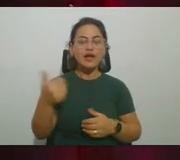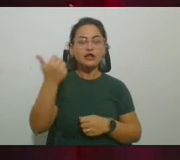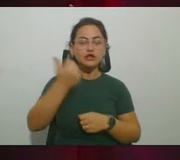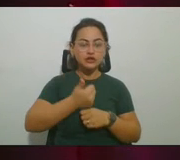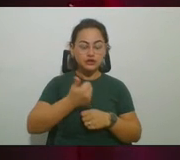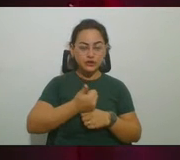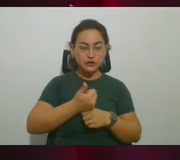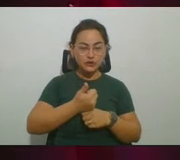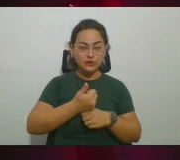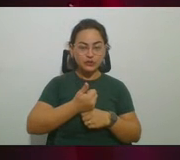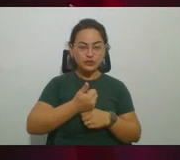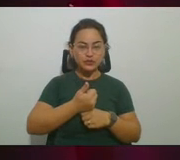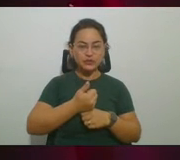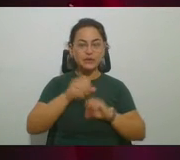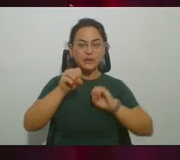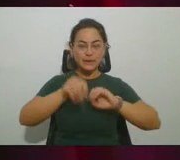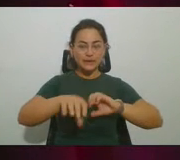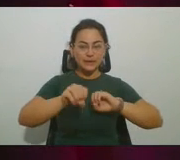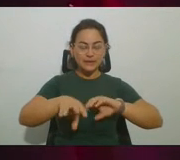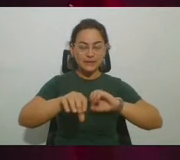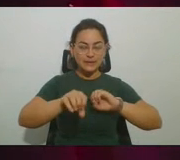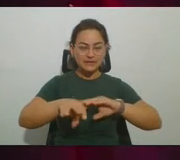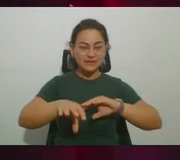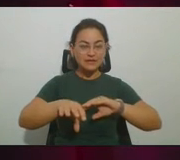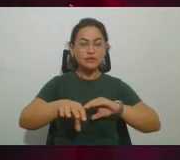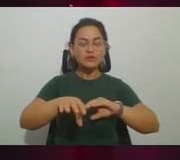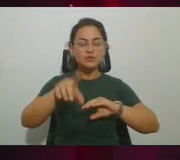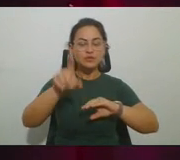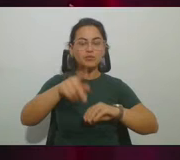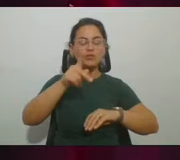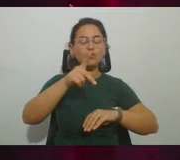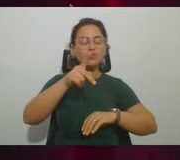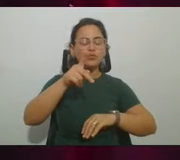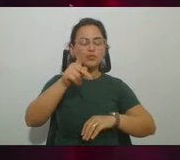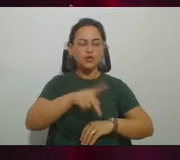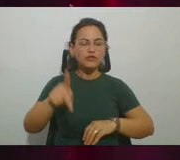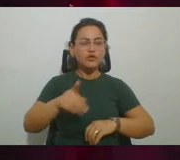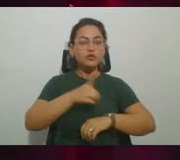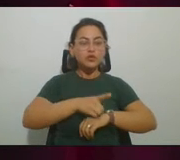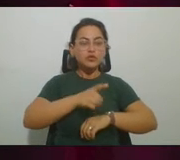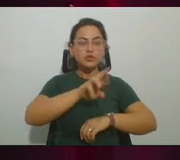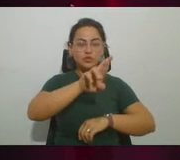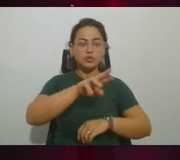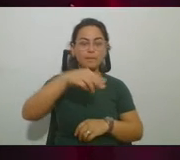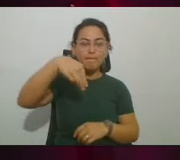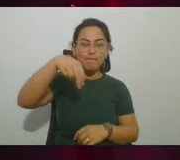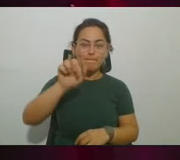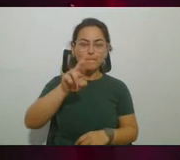de graduação da Unesc, professor doutorando Marcelo Feldaus.